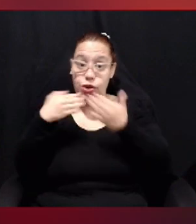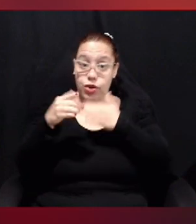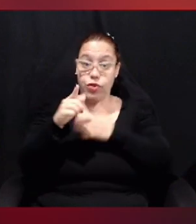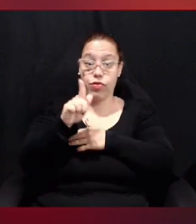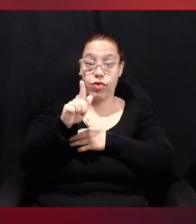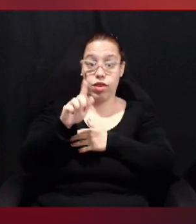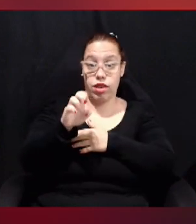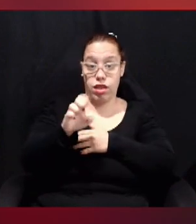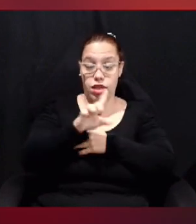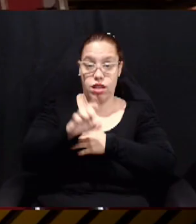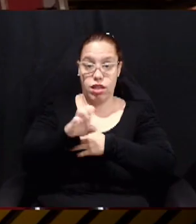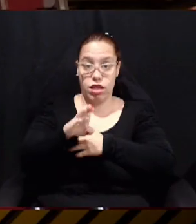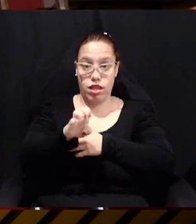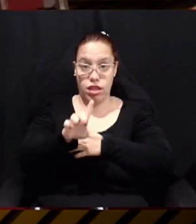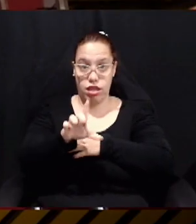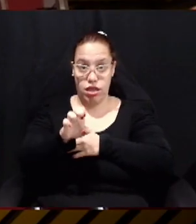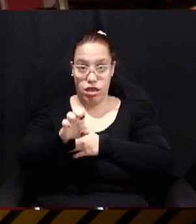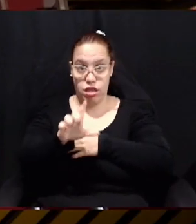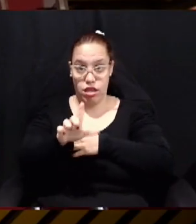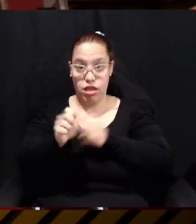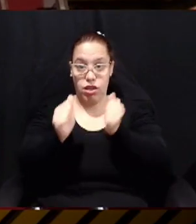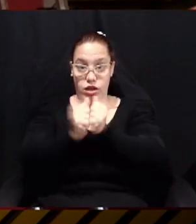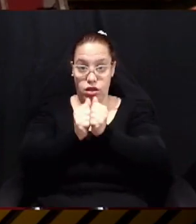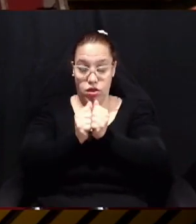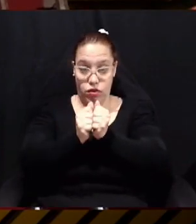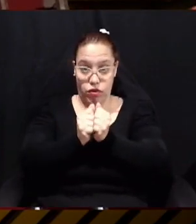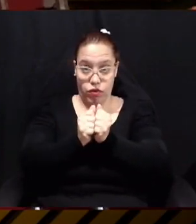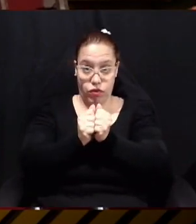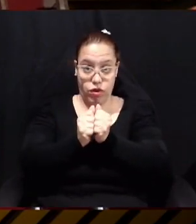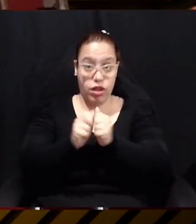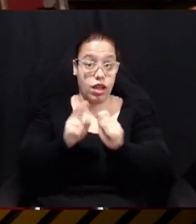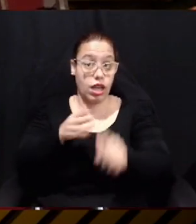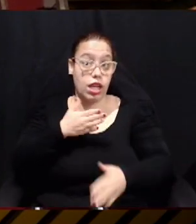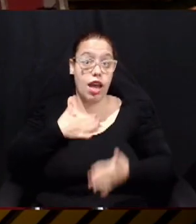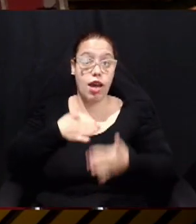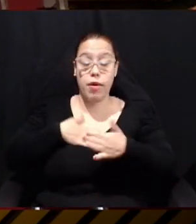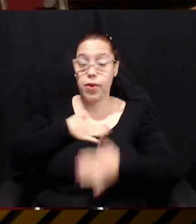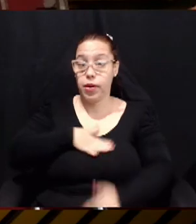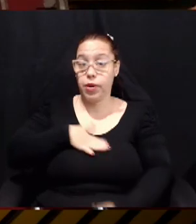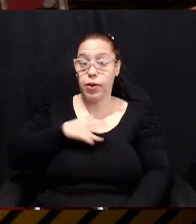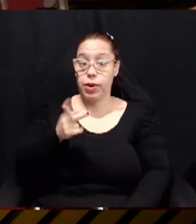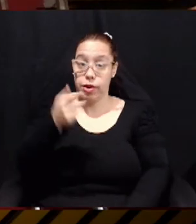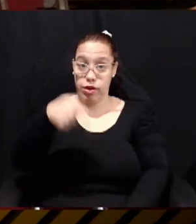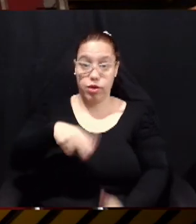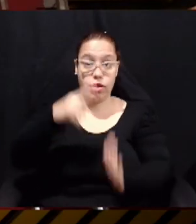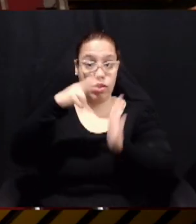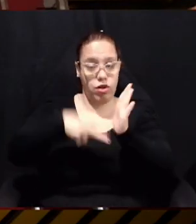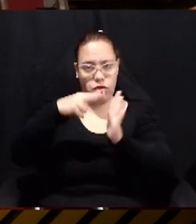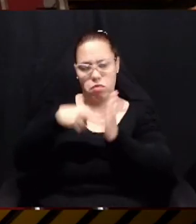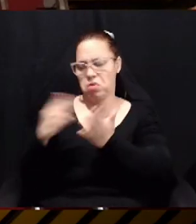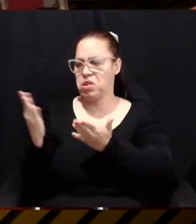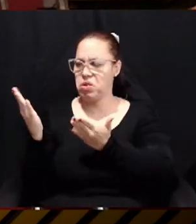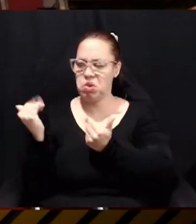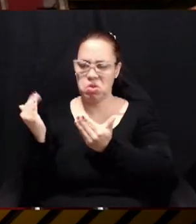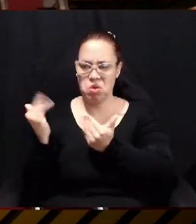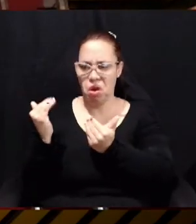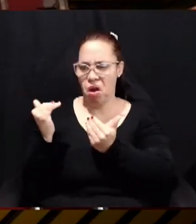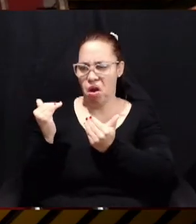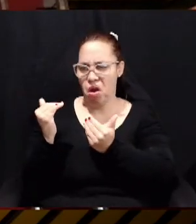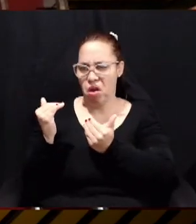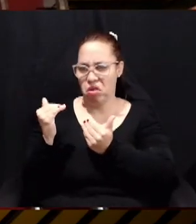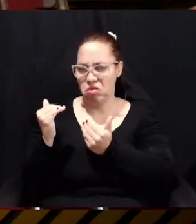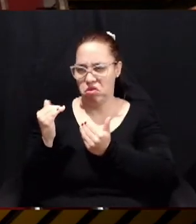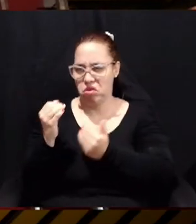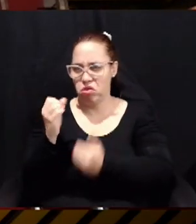lançando pela editora Mistifório. Na verdade, eu sempre curti HQ. Eu leio desde muito novo, desde uns, não sei dizer, talvez uns 8,